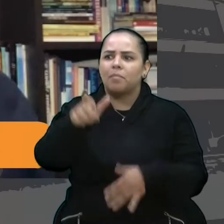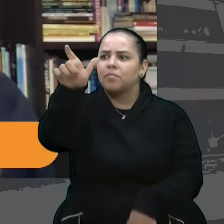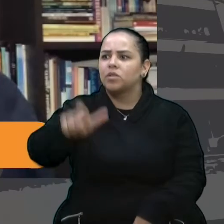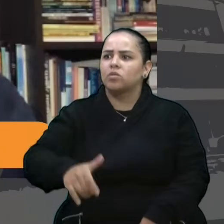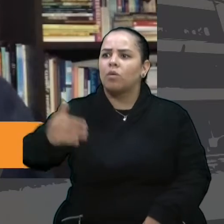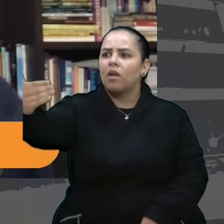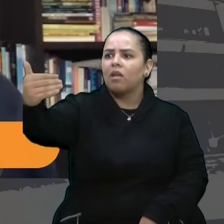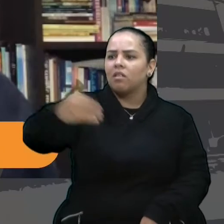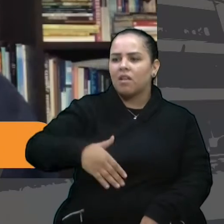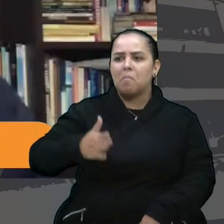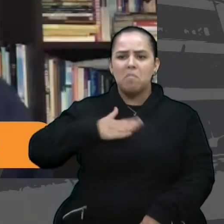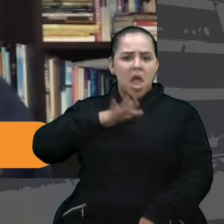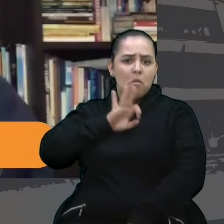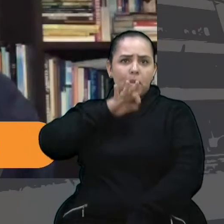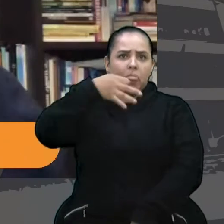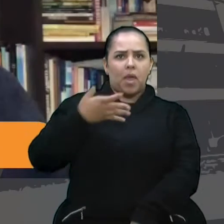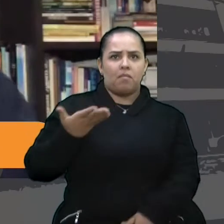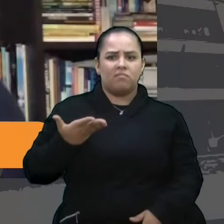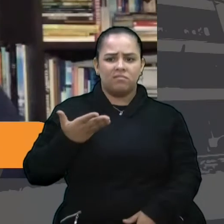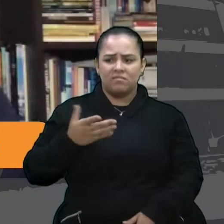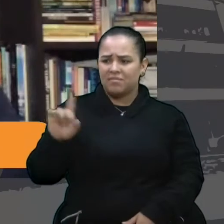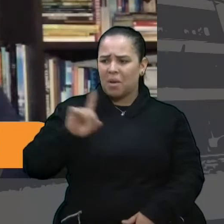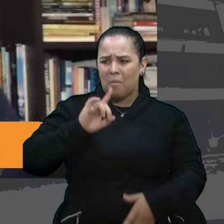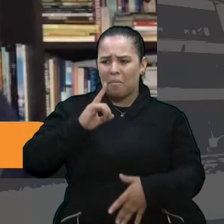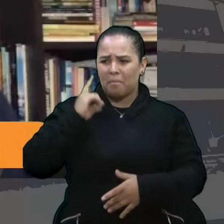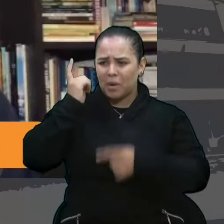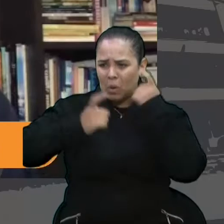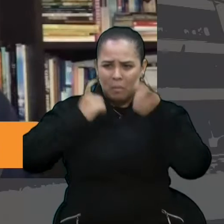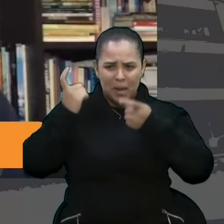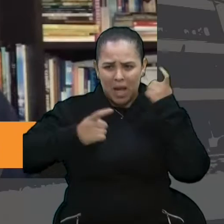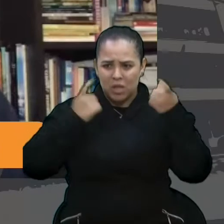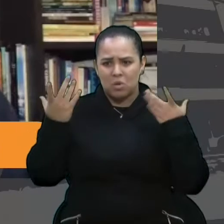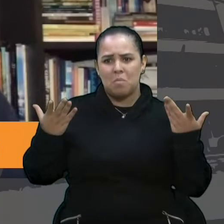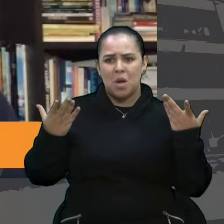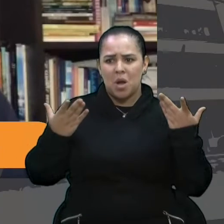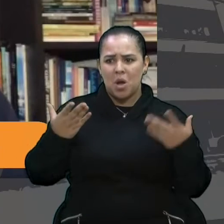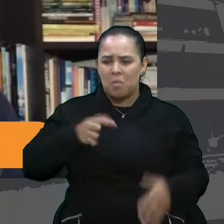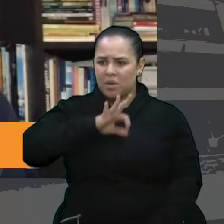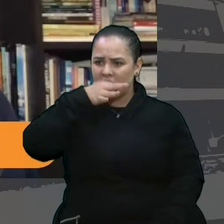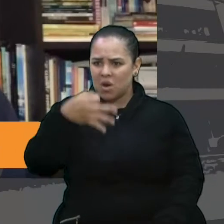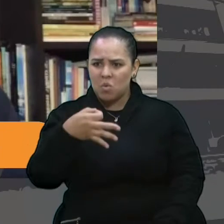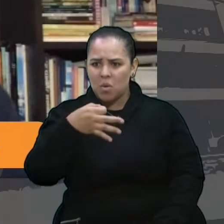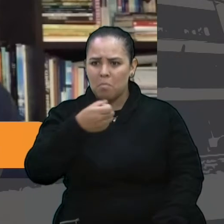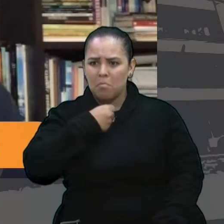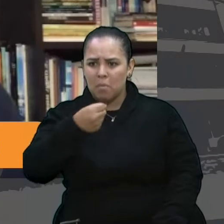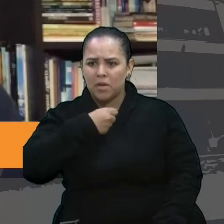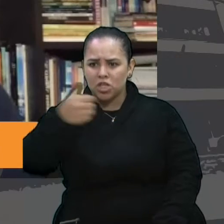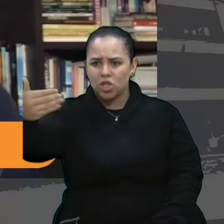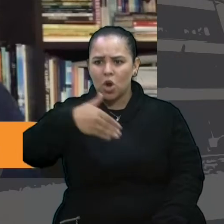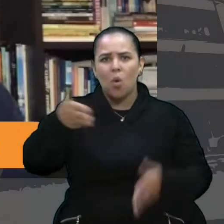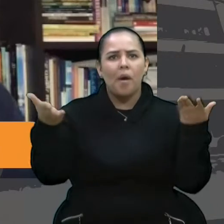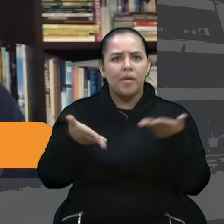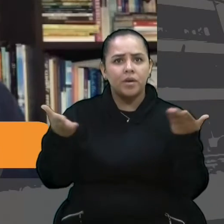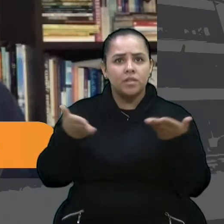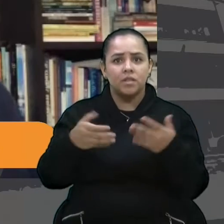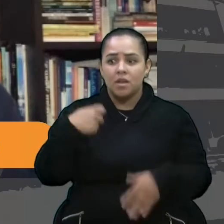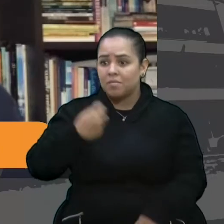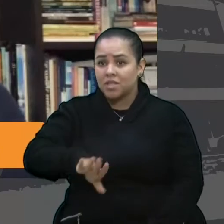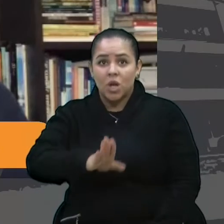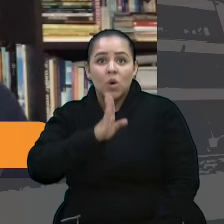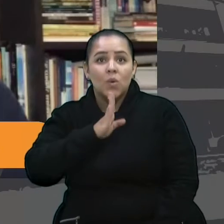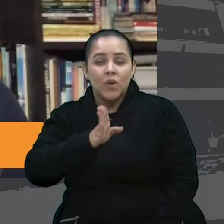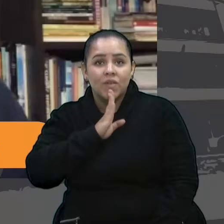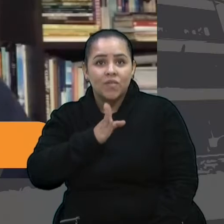opinião dele. Ninguém se interessa da opinião do repórter recém-chegado. Né? As pessoas têm que